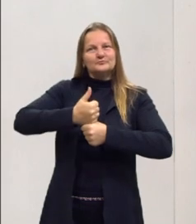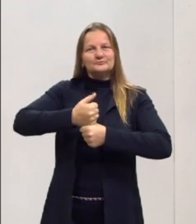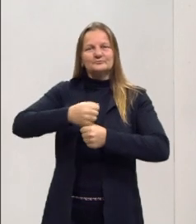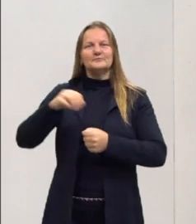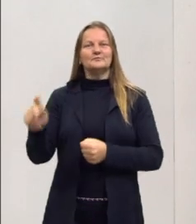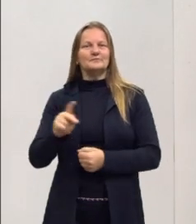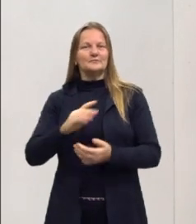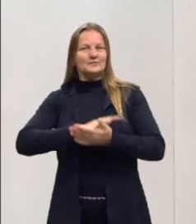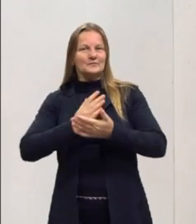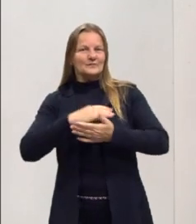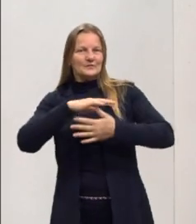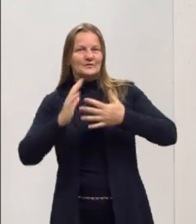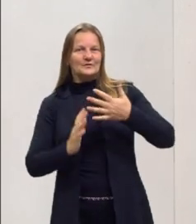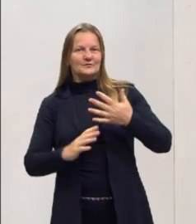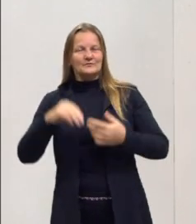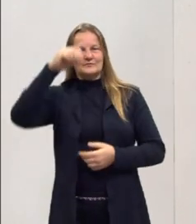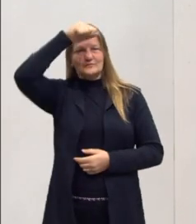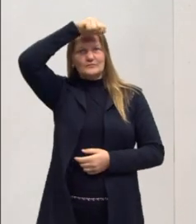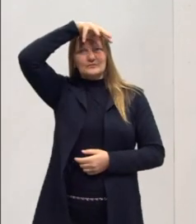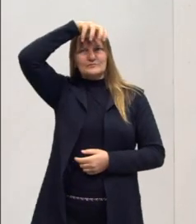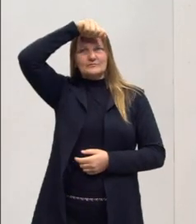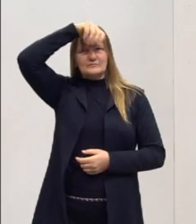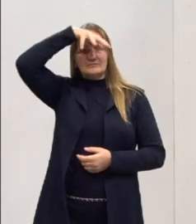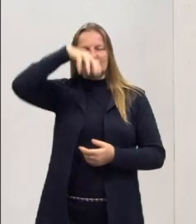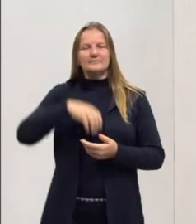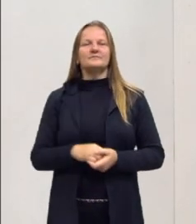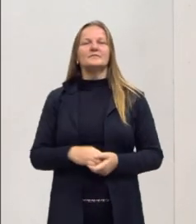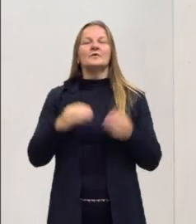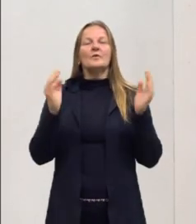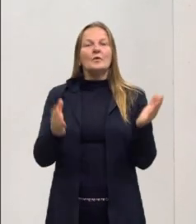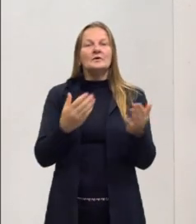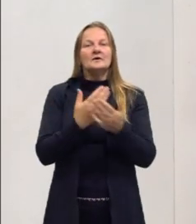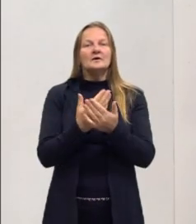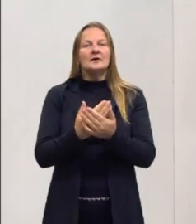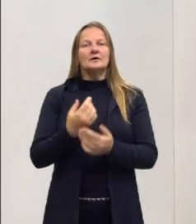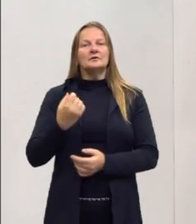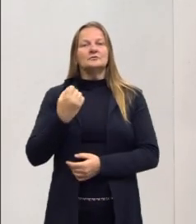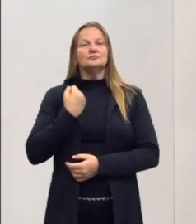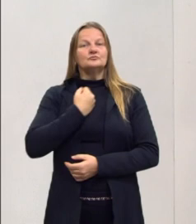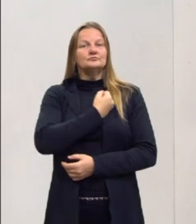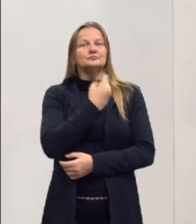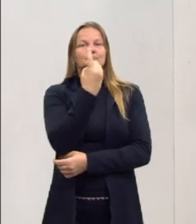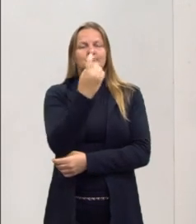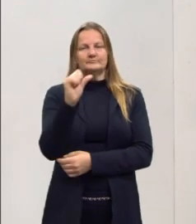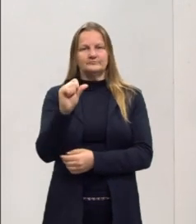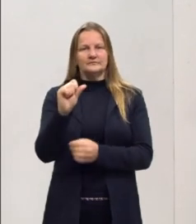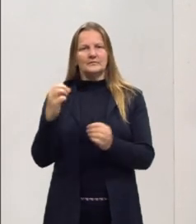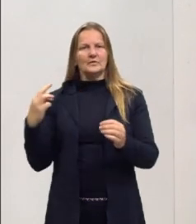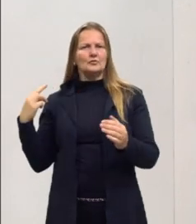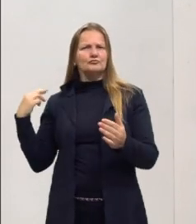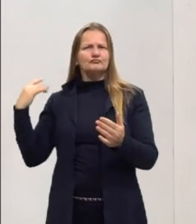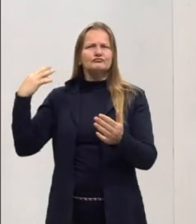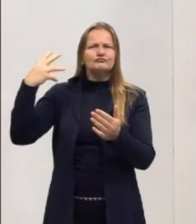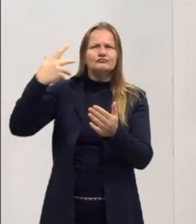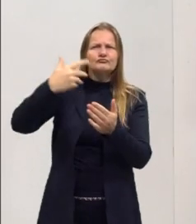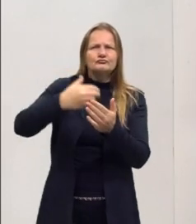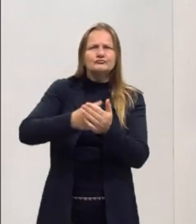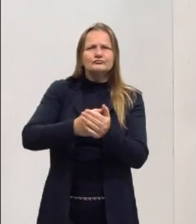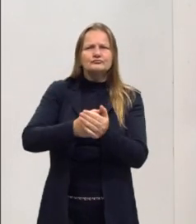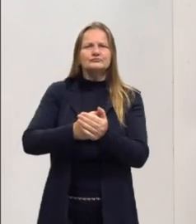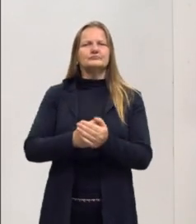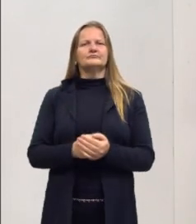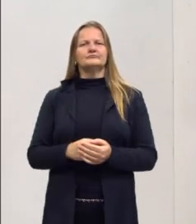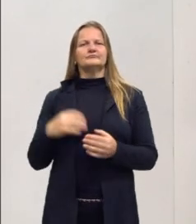professora e intérprete Suzana e hoje na nossa aula 16 a gente vai fazer uma revisão sobre a idade